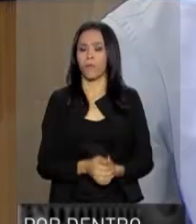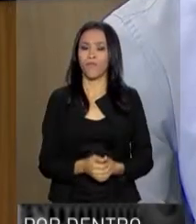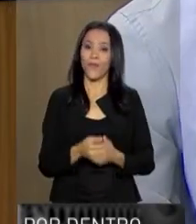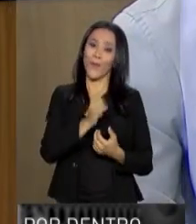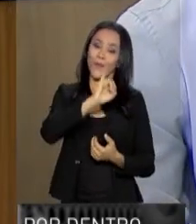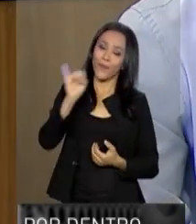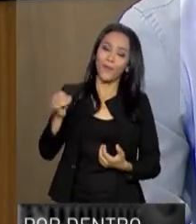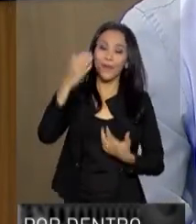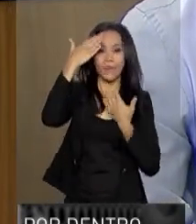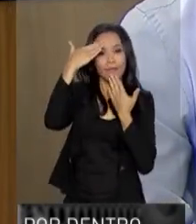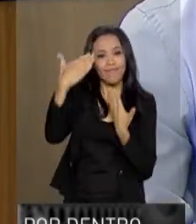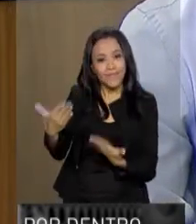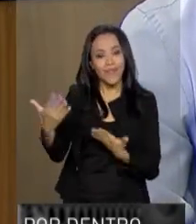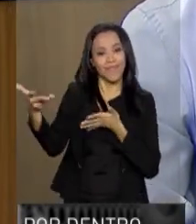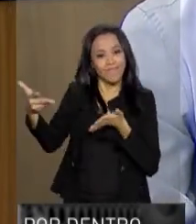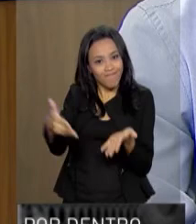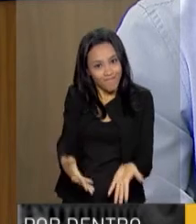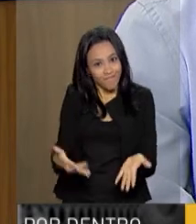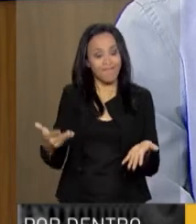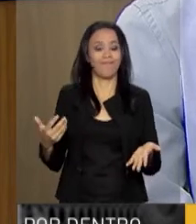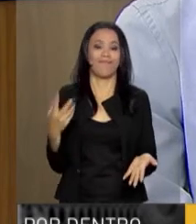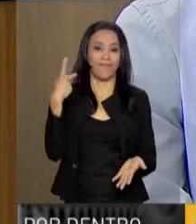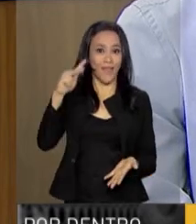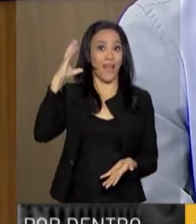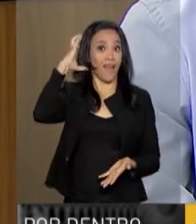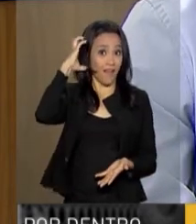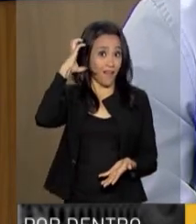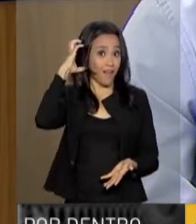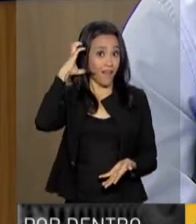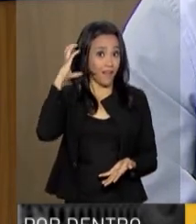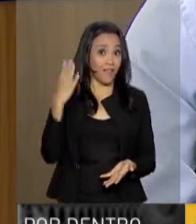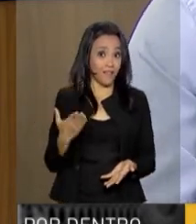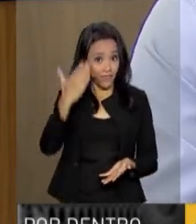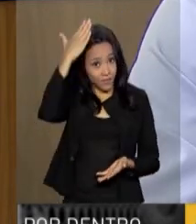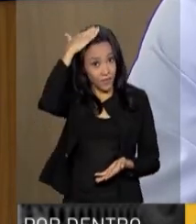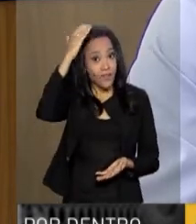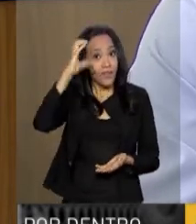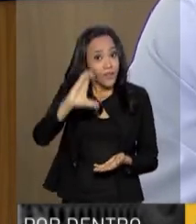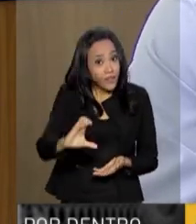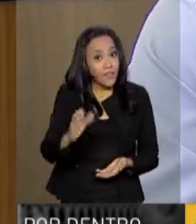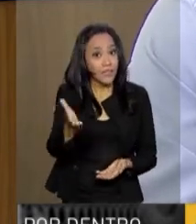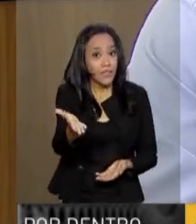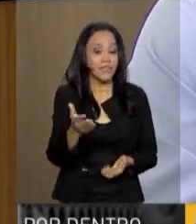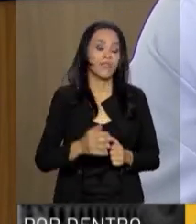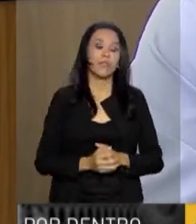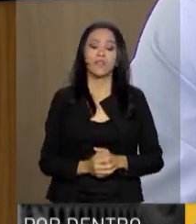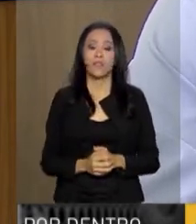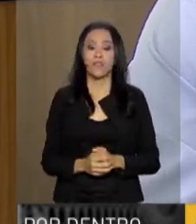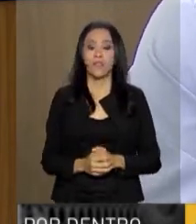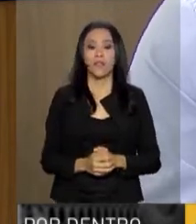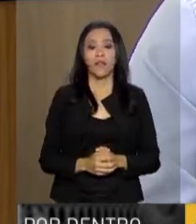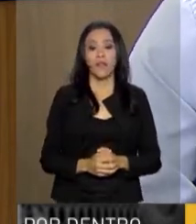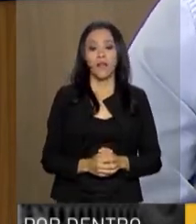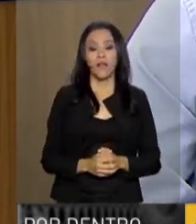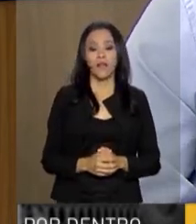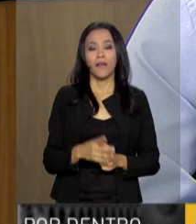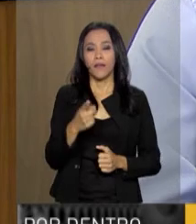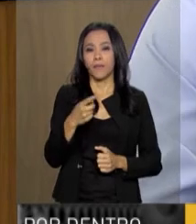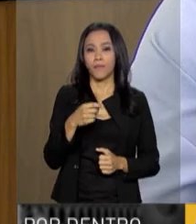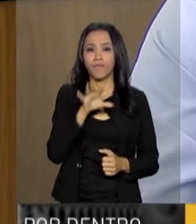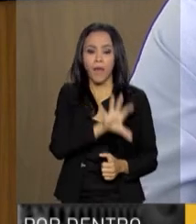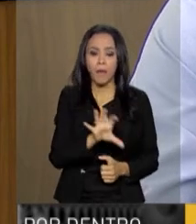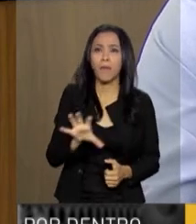obrigado pela sua participação da rádio banda b am 550 m é o mapa da violência